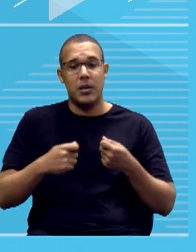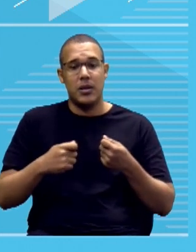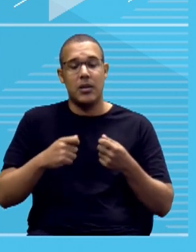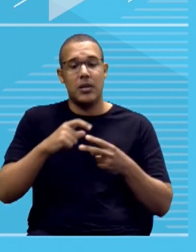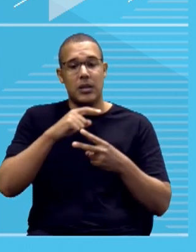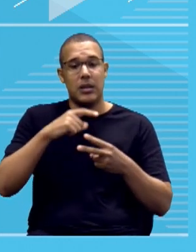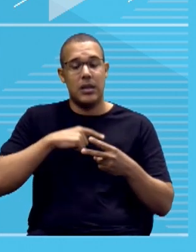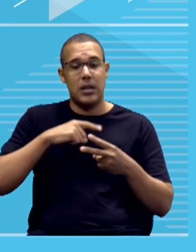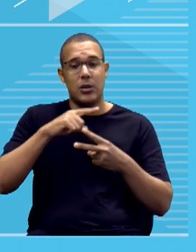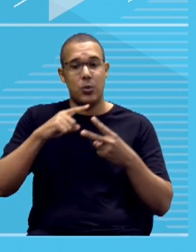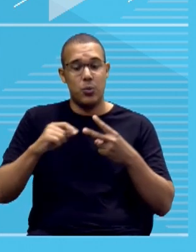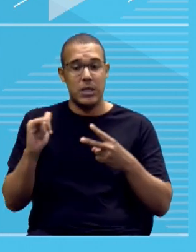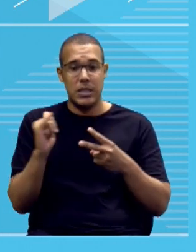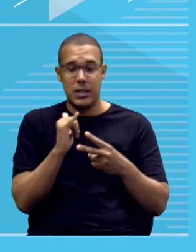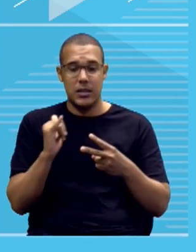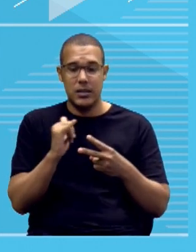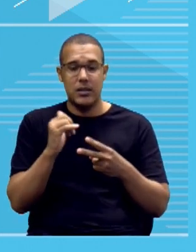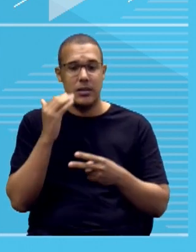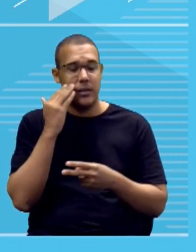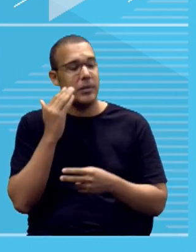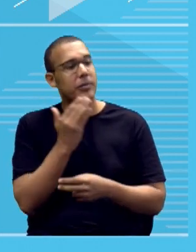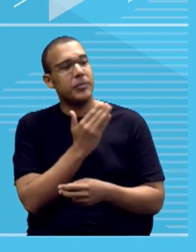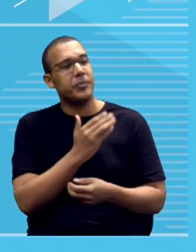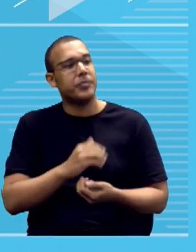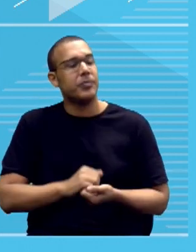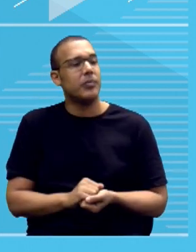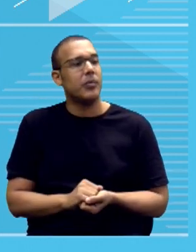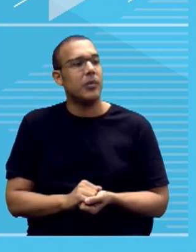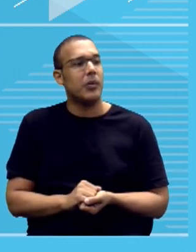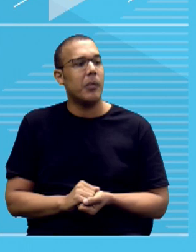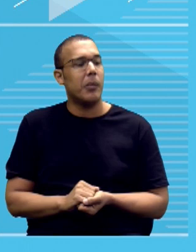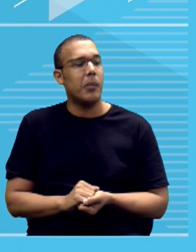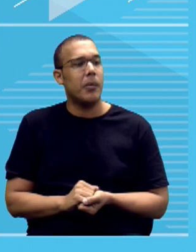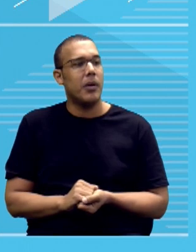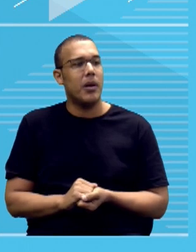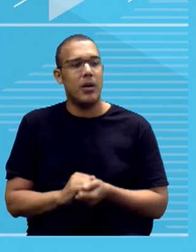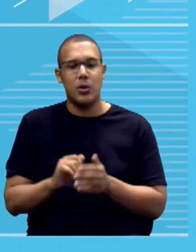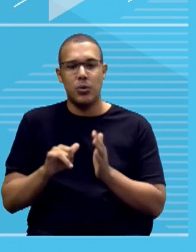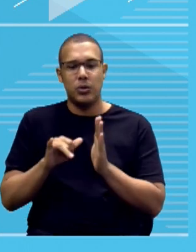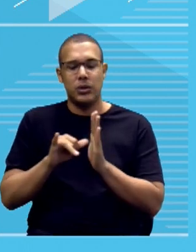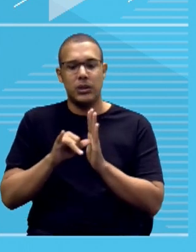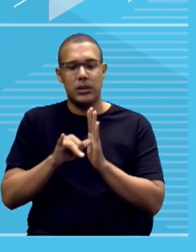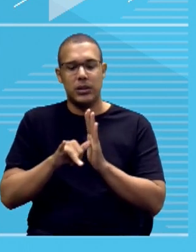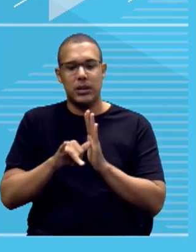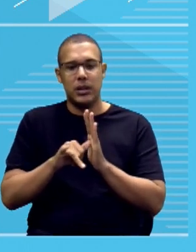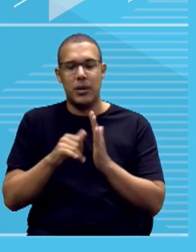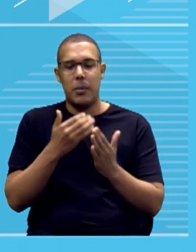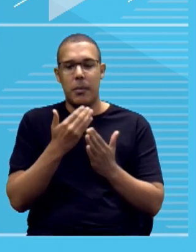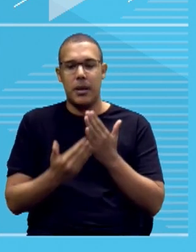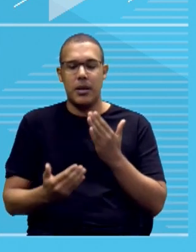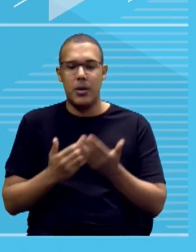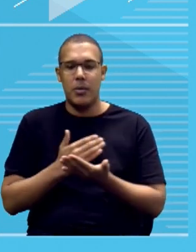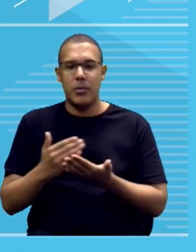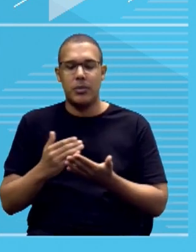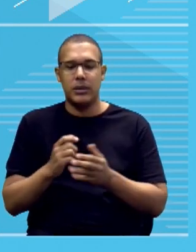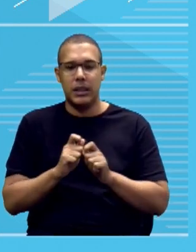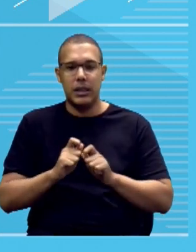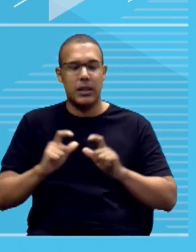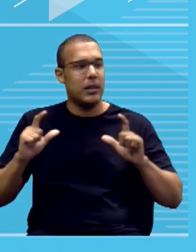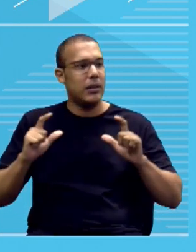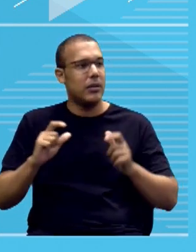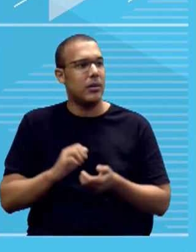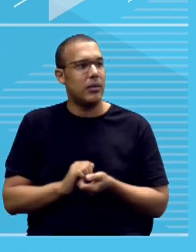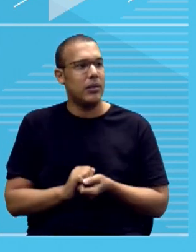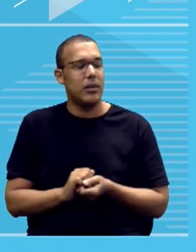dissipada, que foi o que o gerador perdeu para funcionar. Então, eu tenho